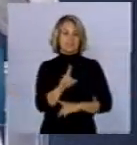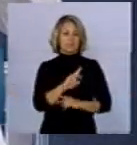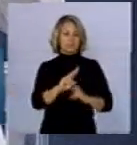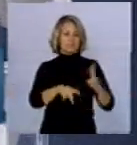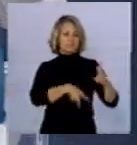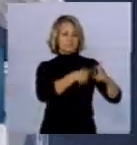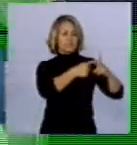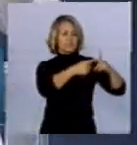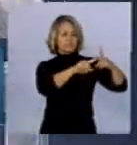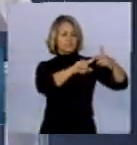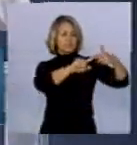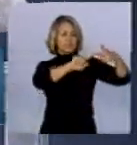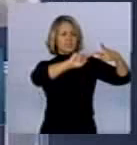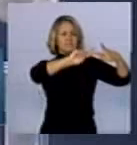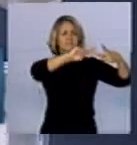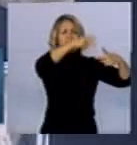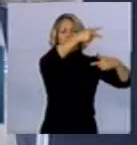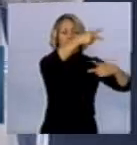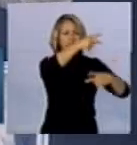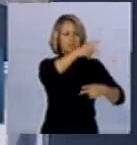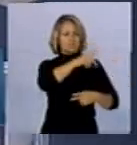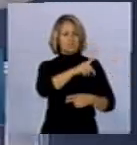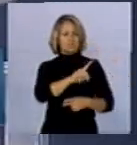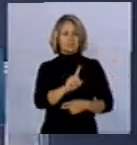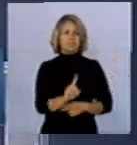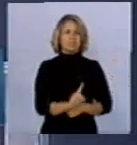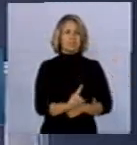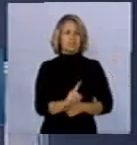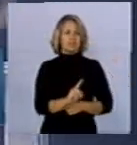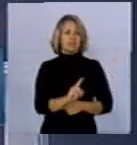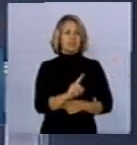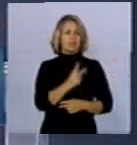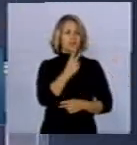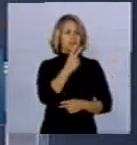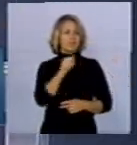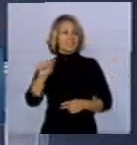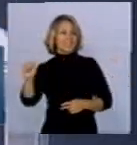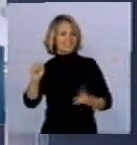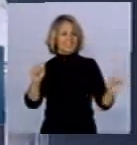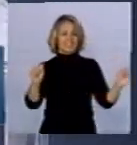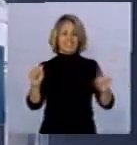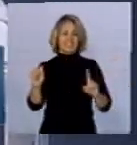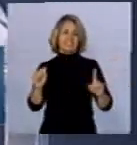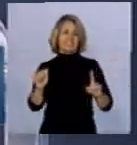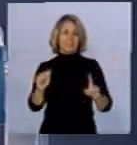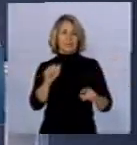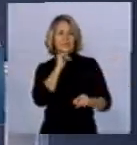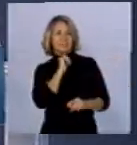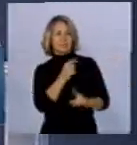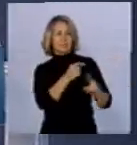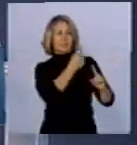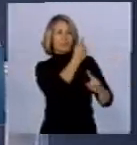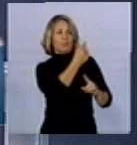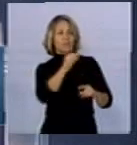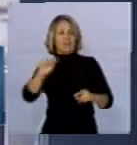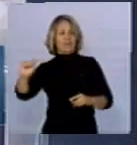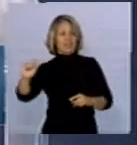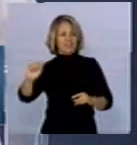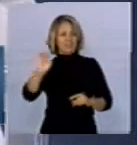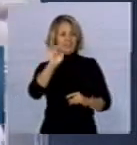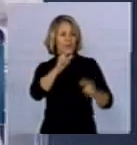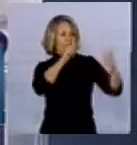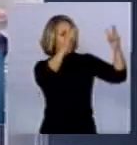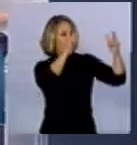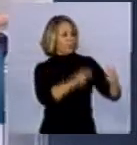segundo plano um plano segundo dois a vamos dizer um a é